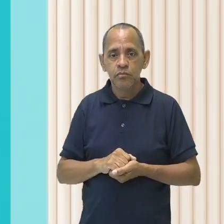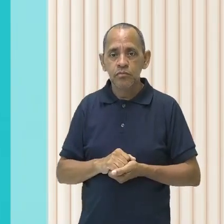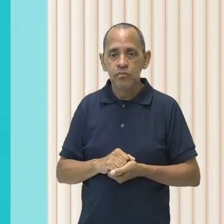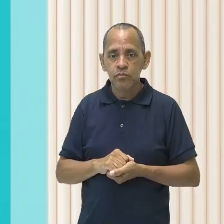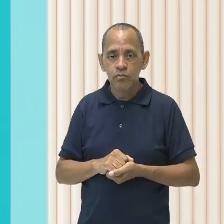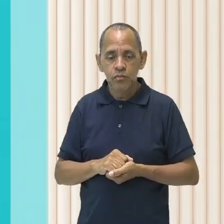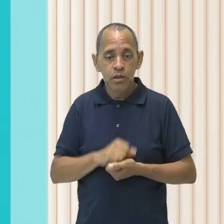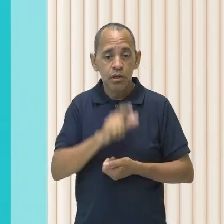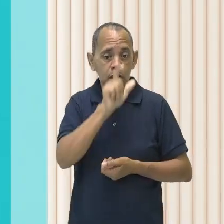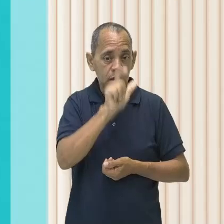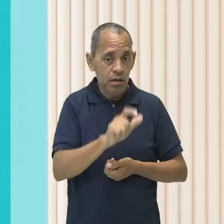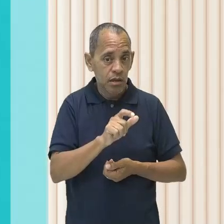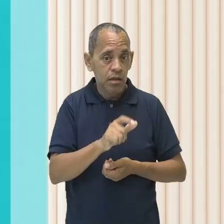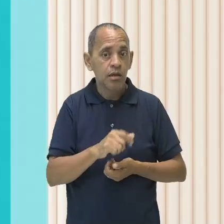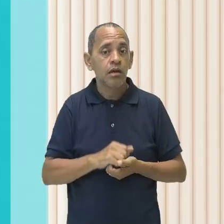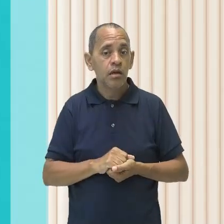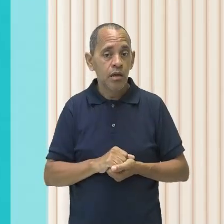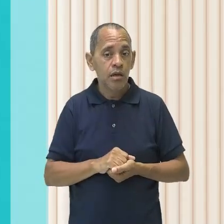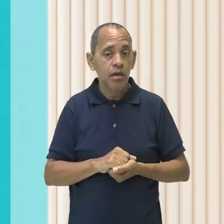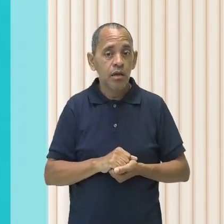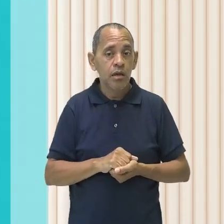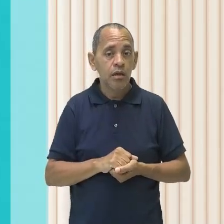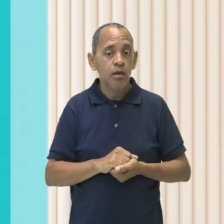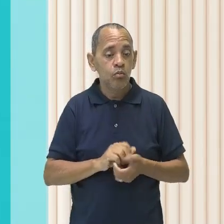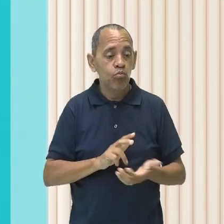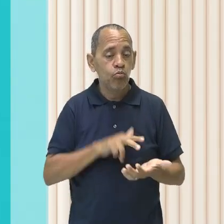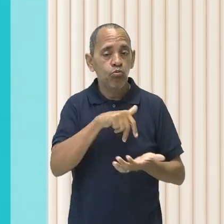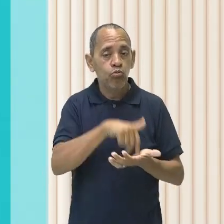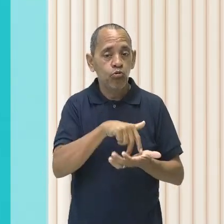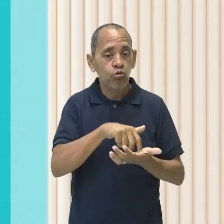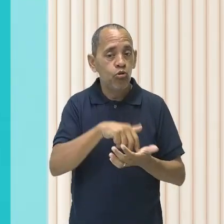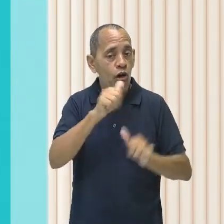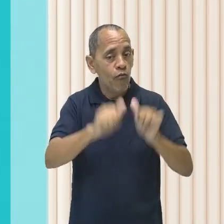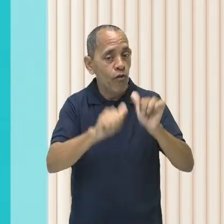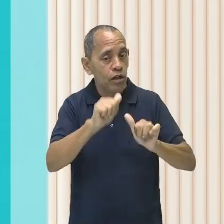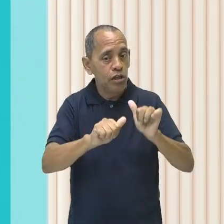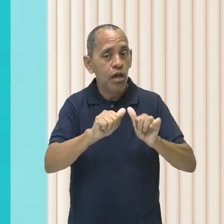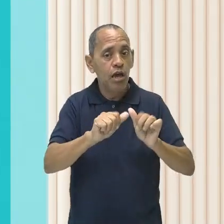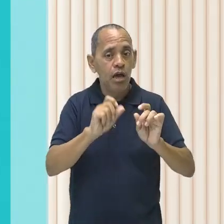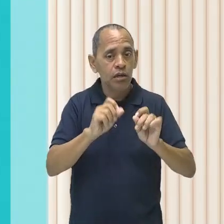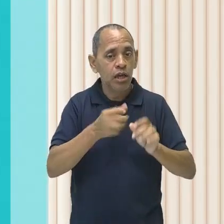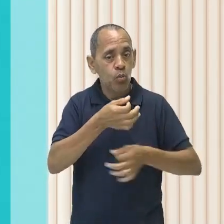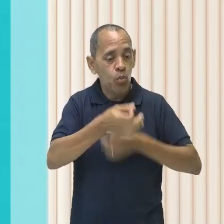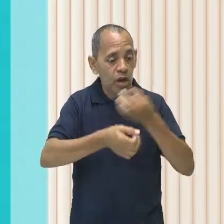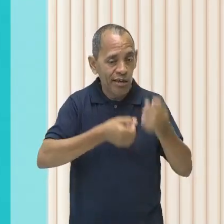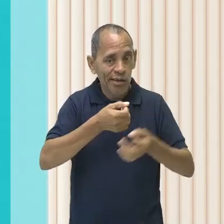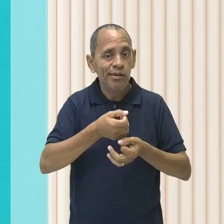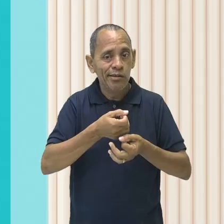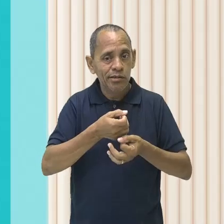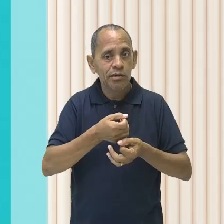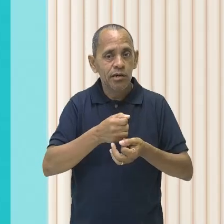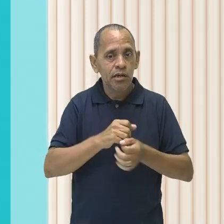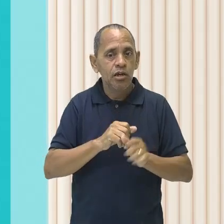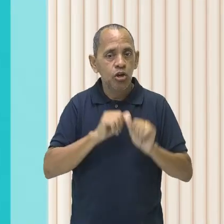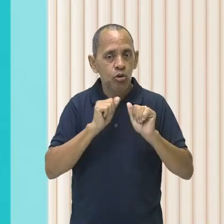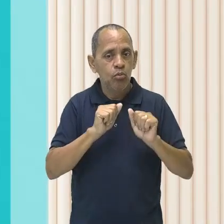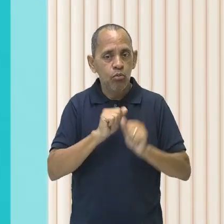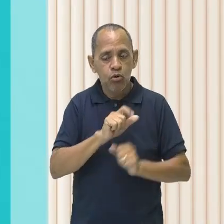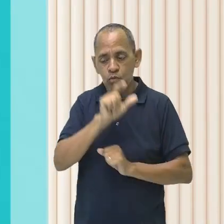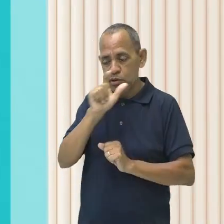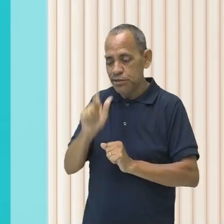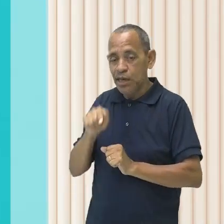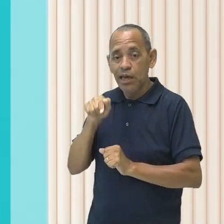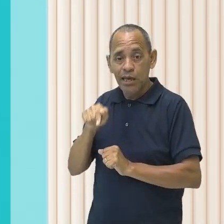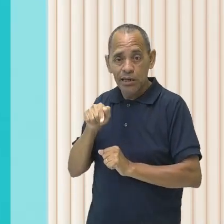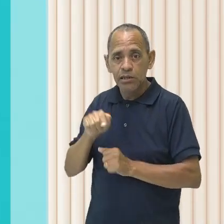de resumo. E quando eu quero me posicionar, fazer uma avaliação, fazer uma crítica, enfim, aí eu vou fazer a